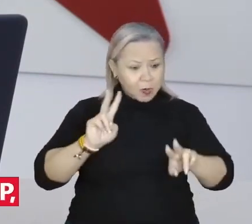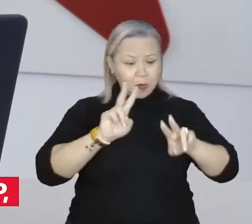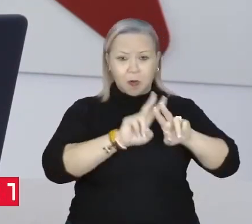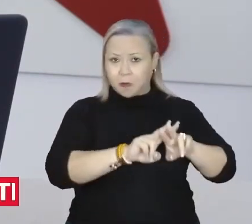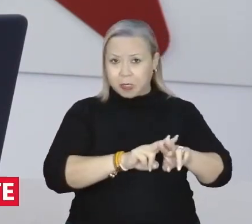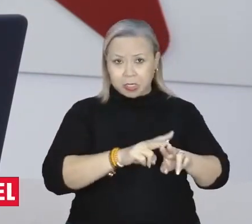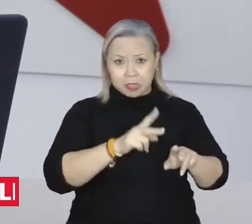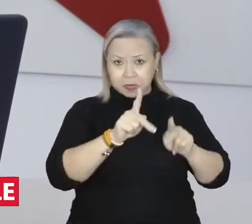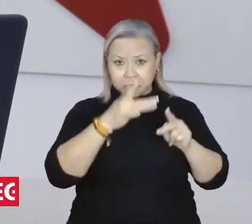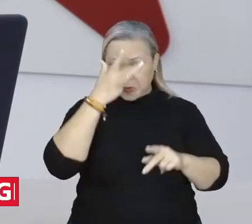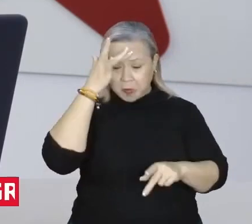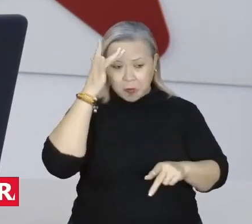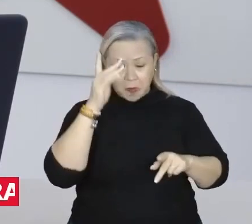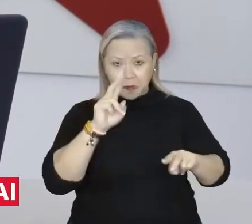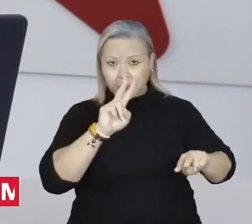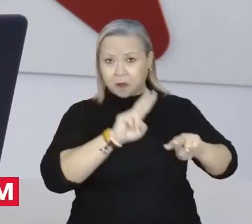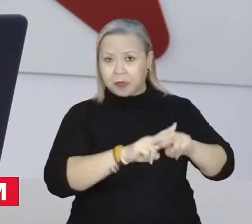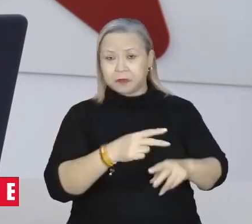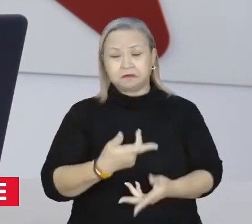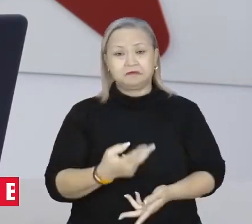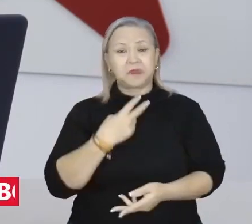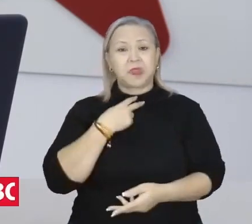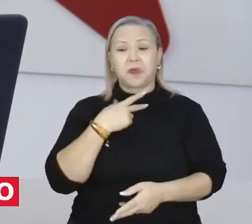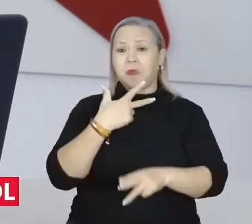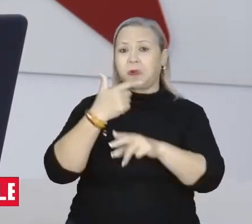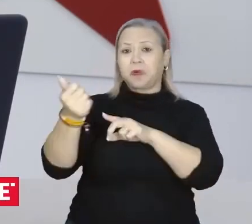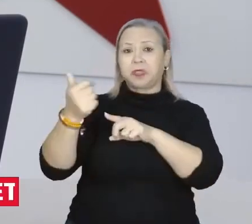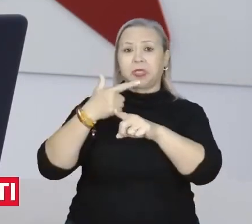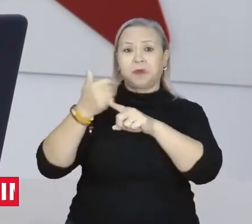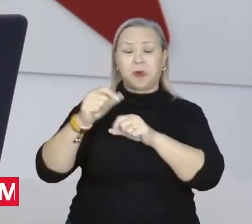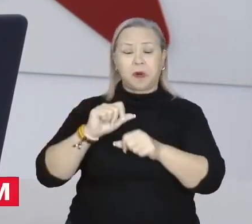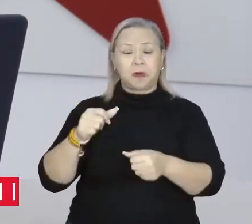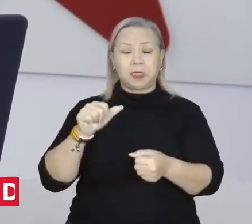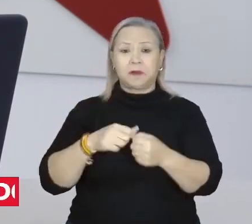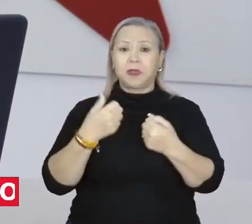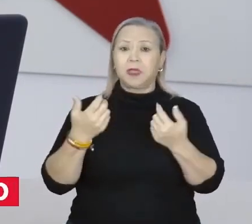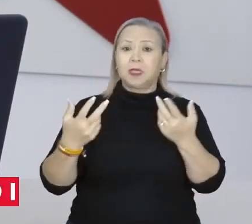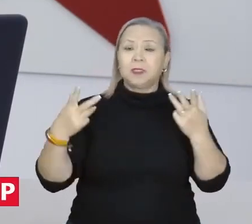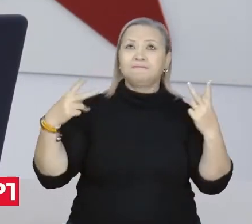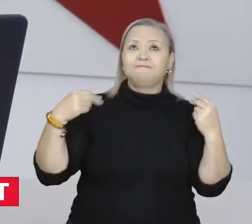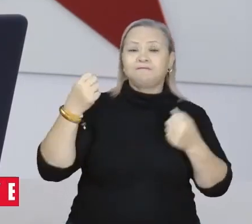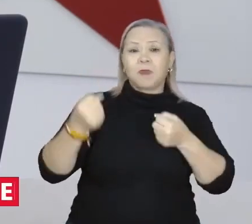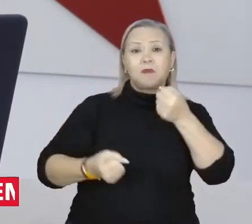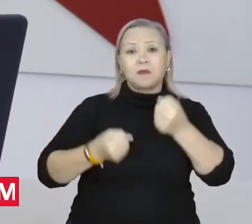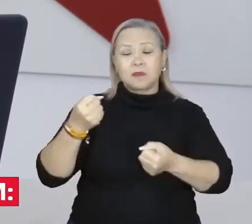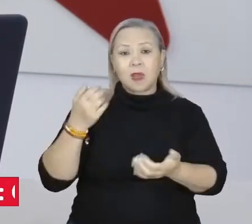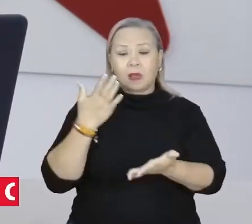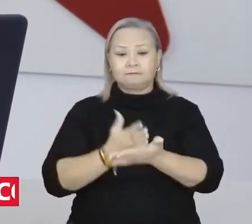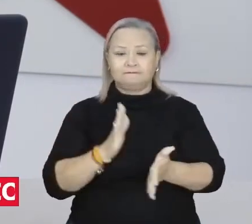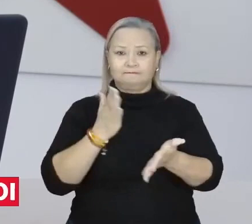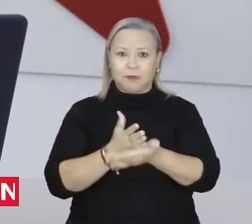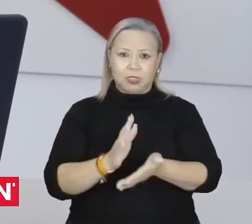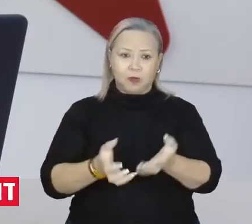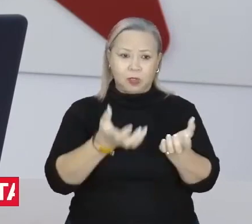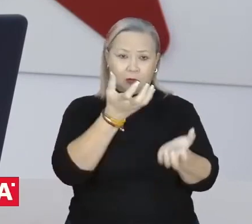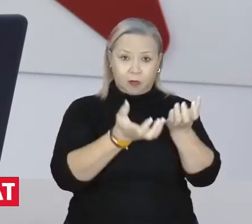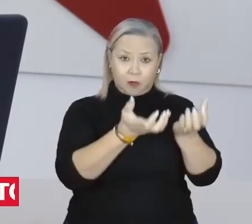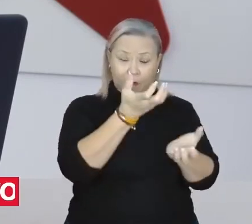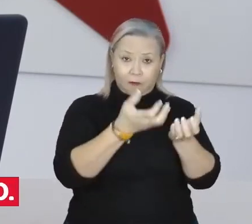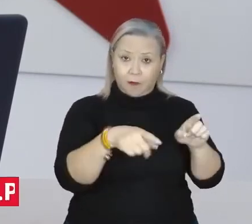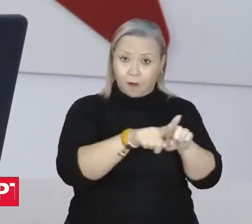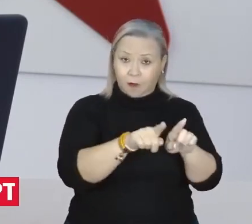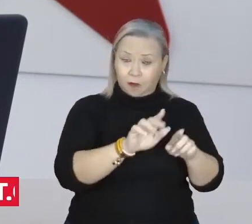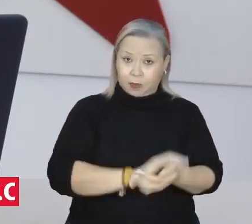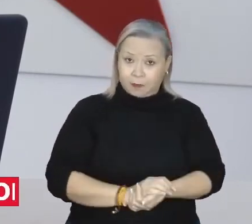pôde ir embora, não pôde sair, teve seus carros destruídos. Foi uma loucura, fora